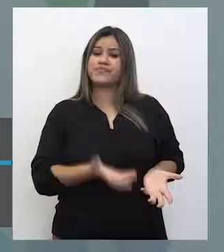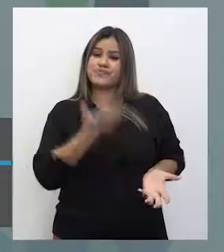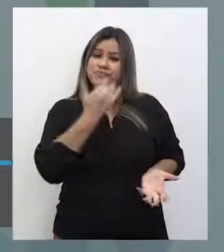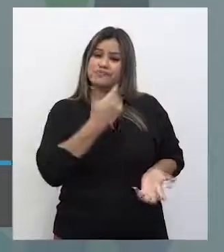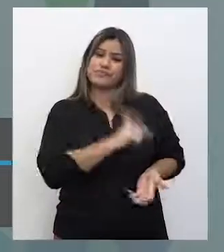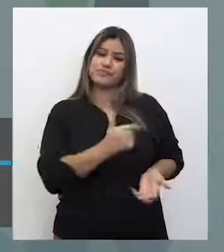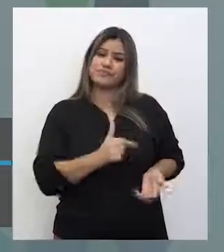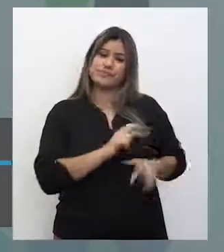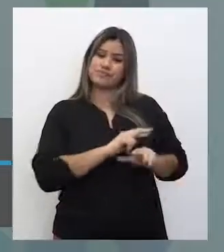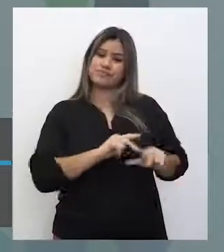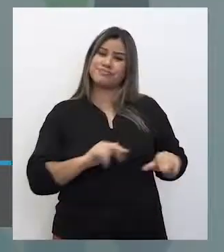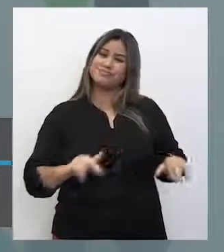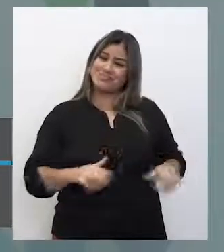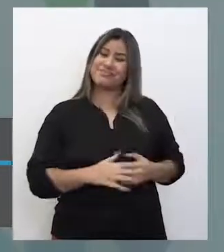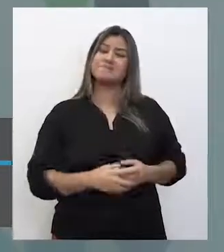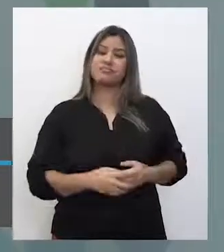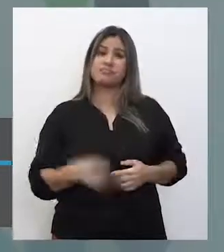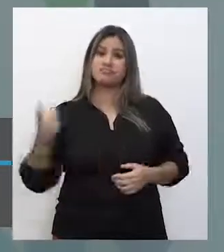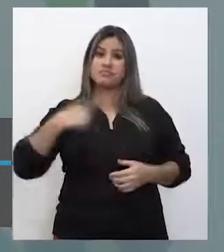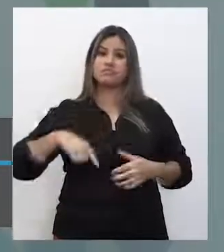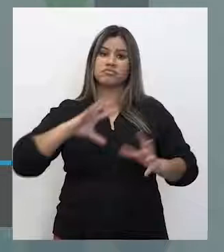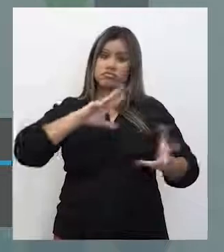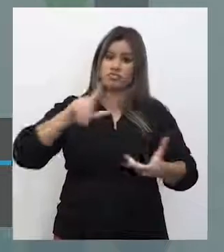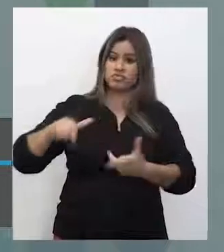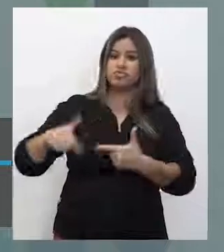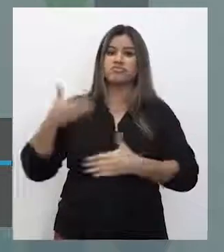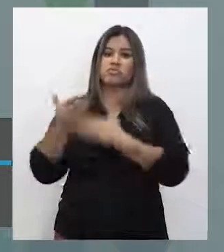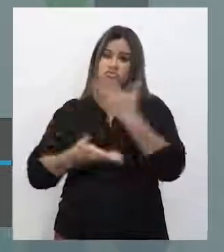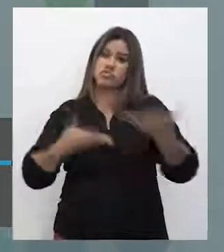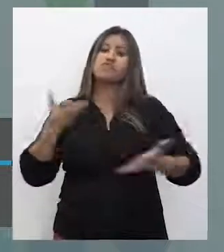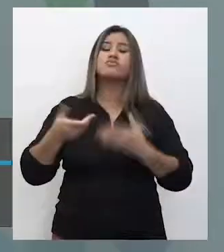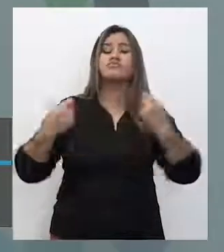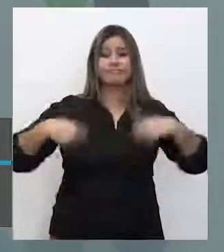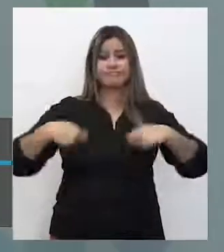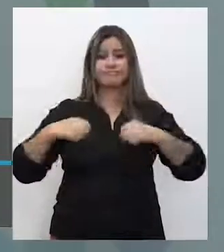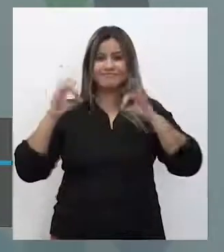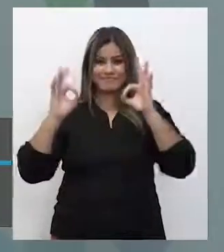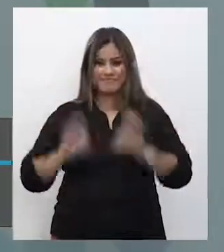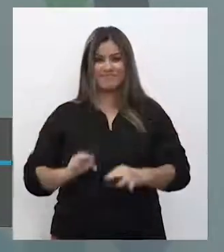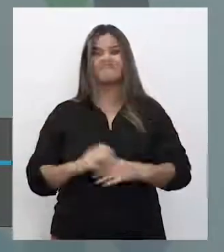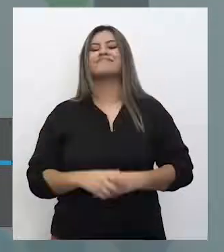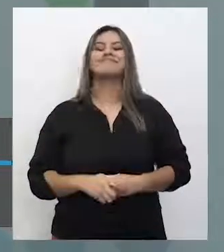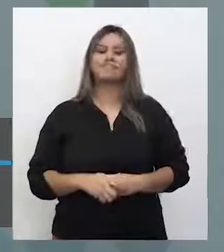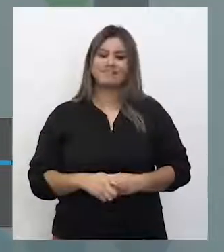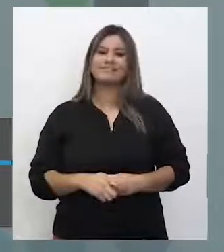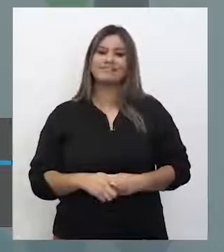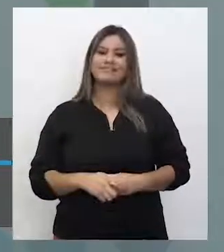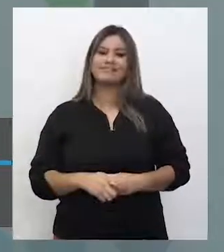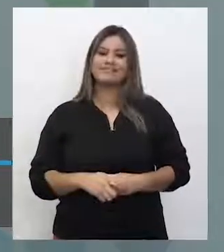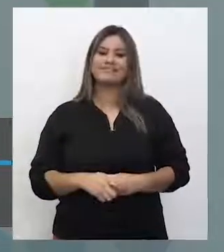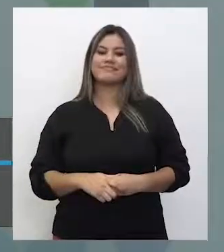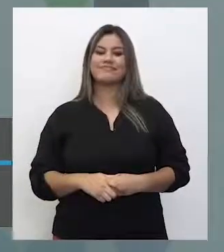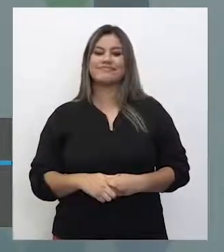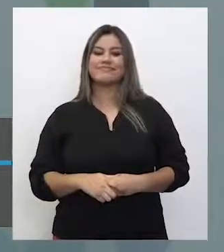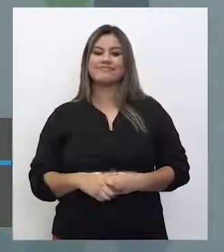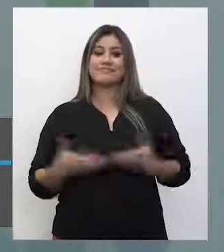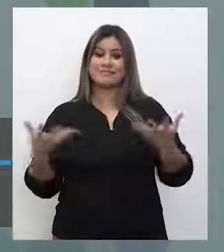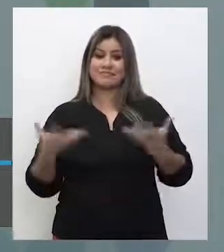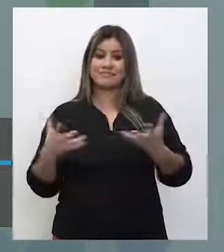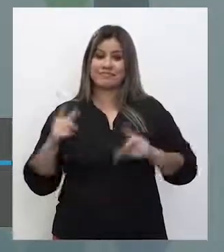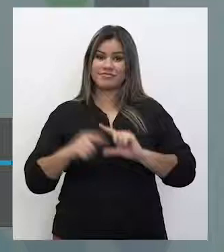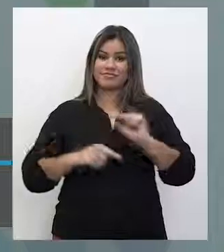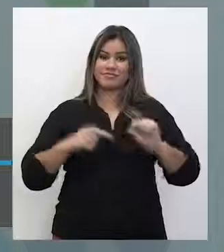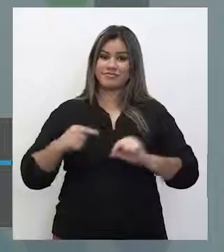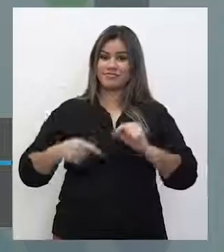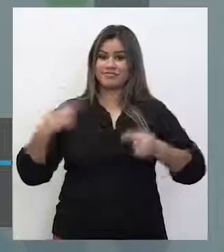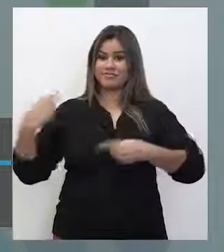alimentos e tudo mais. A gente tem que cuidar do planeta, certo? Bom, Aí a gente ia culminar em falar para a